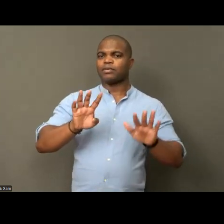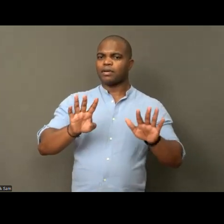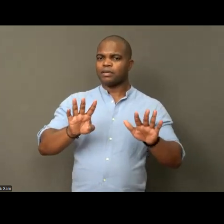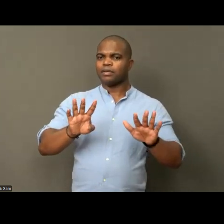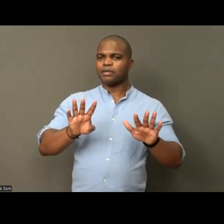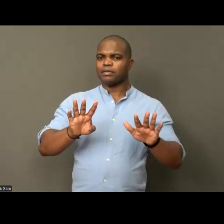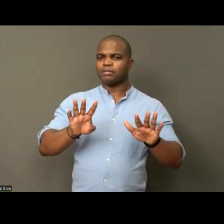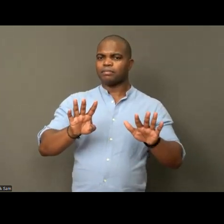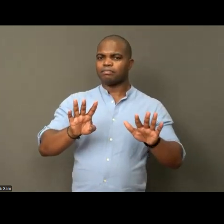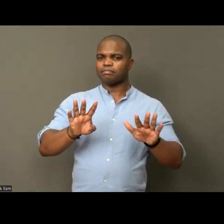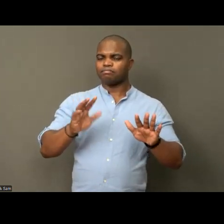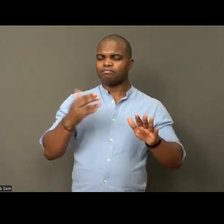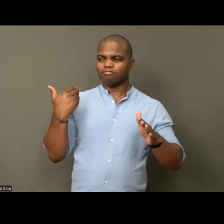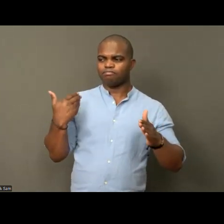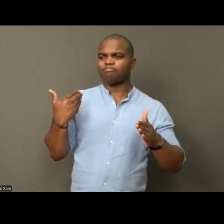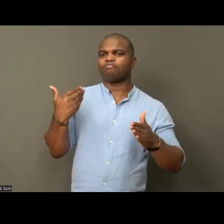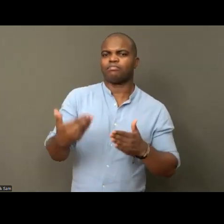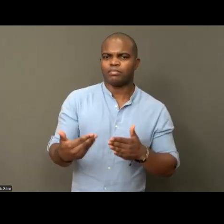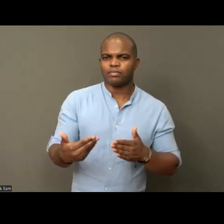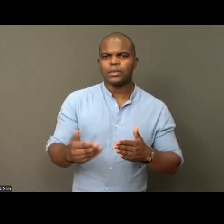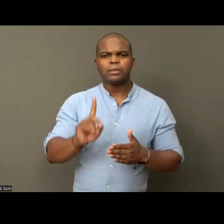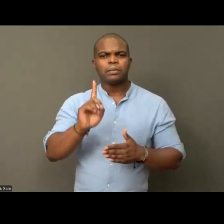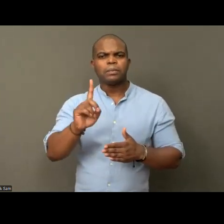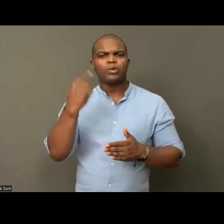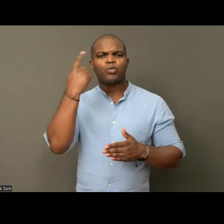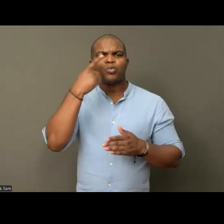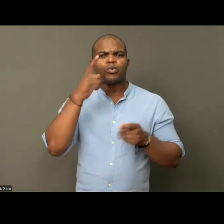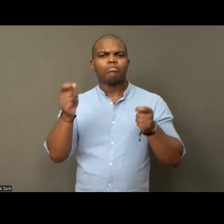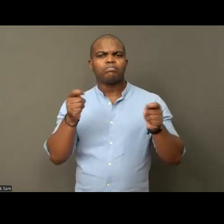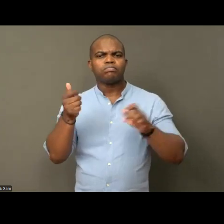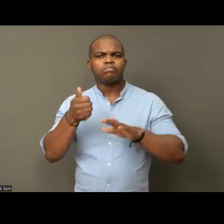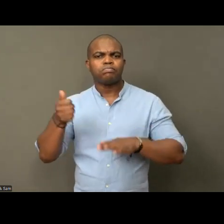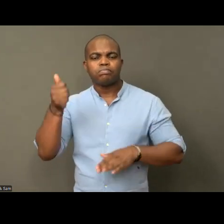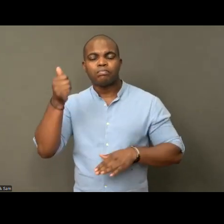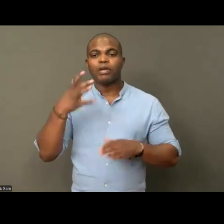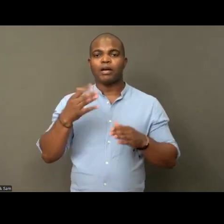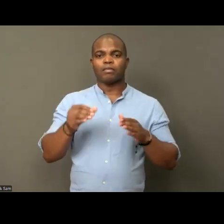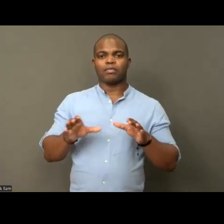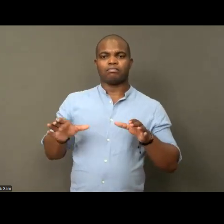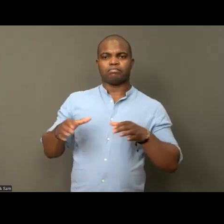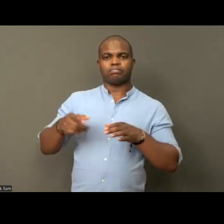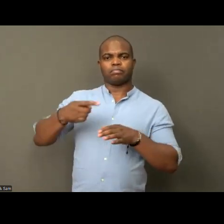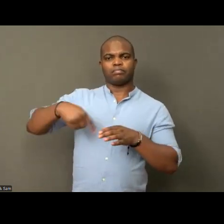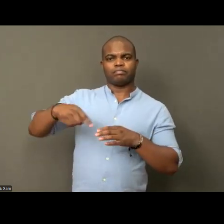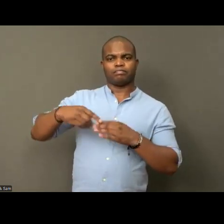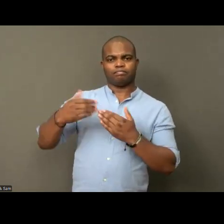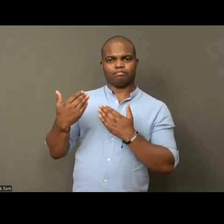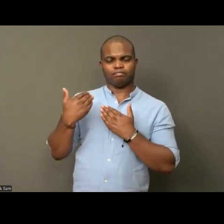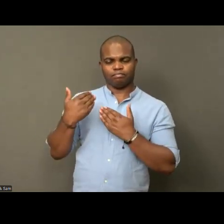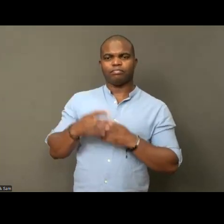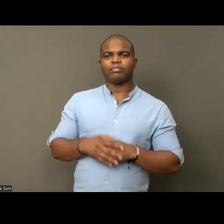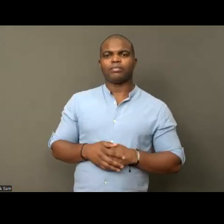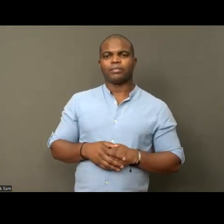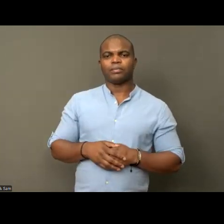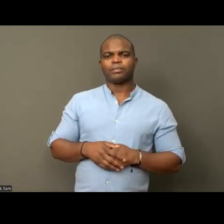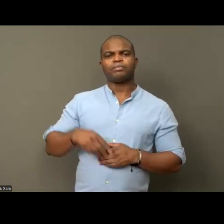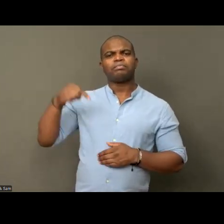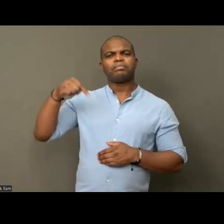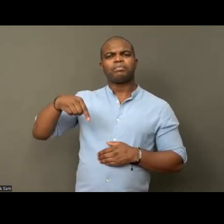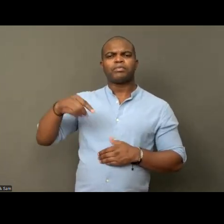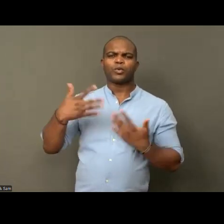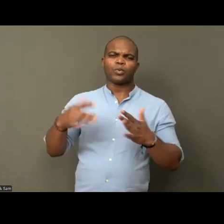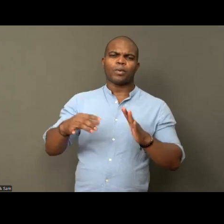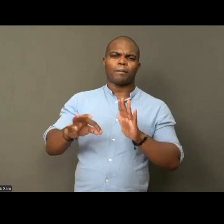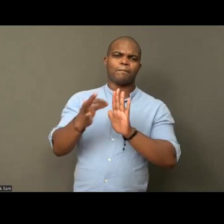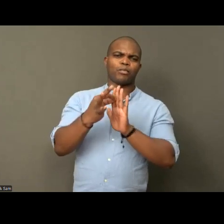eliminação da which doença, is an que é innovative uma policy that política promotes inovadora que an promove integrated and uma abordagem sustainable approach integrada e to accelerate sustentável the para country's